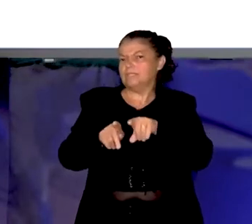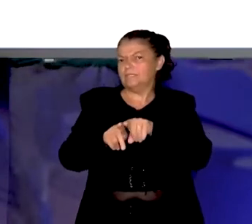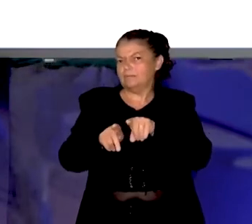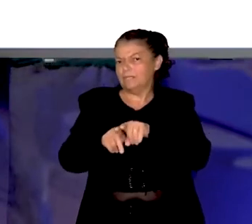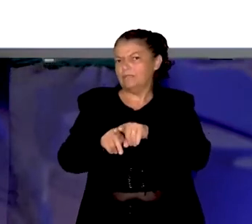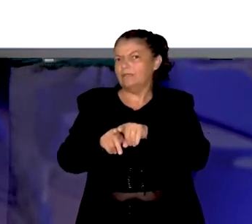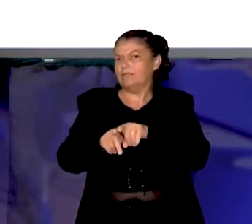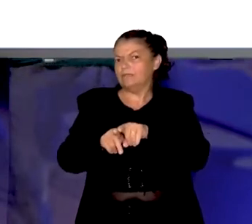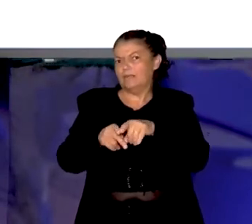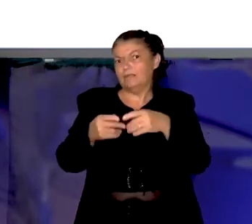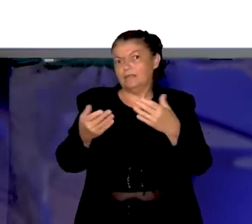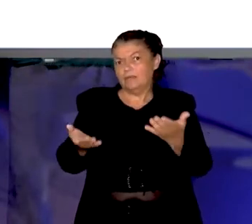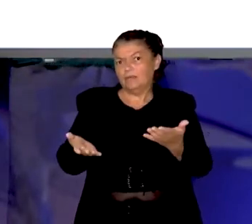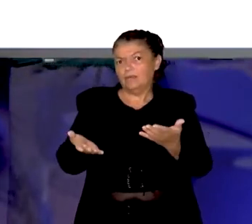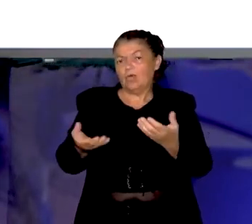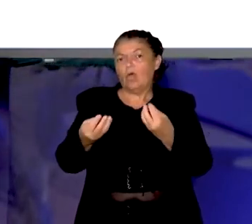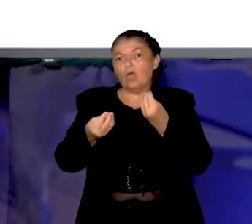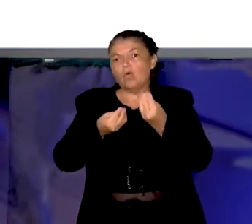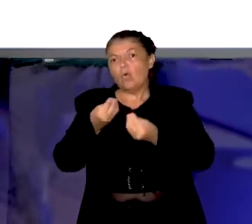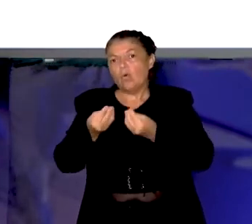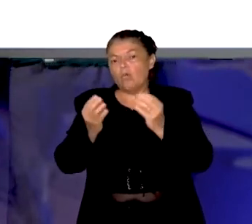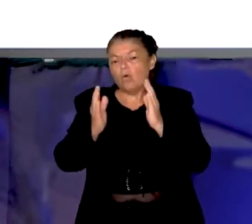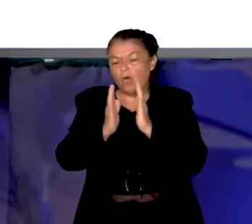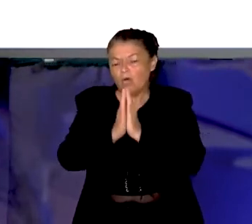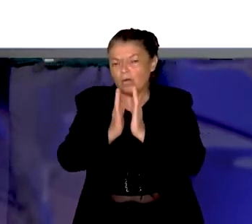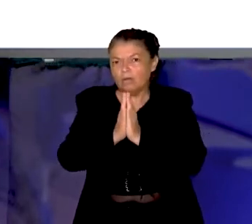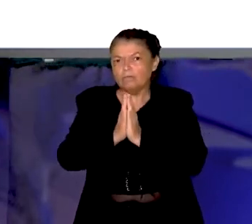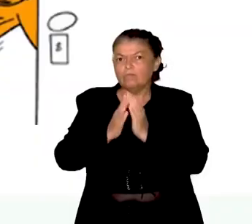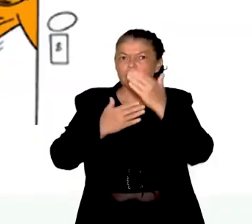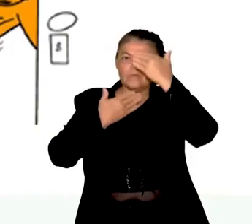de rezar. Não é isso? Bom, obrigado por ter